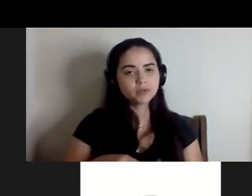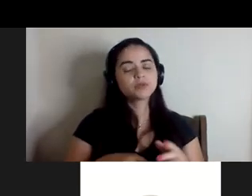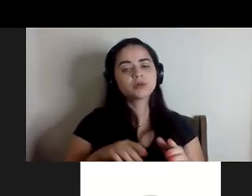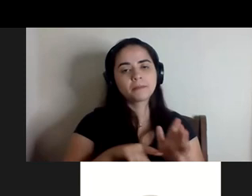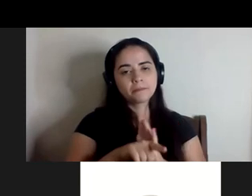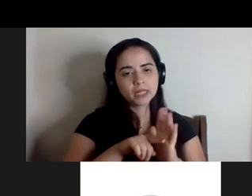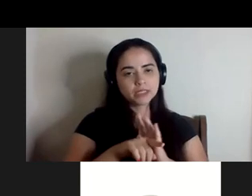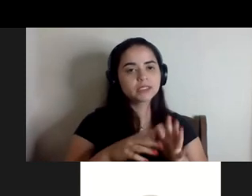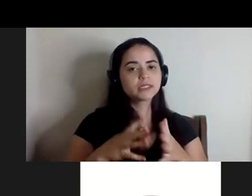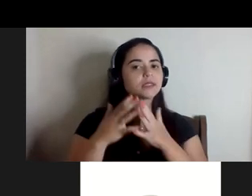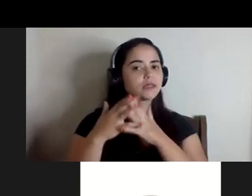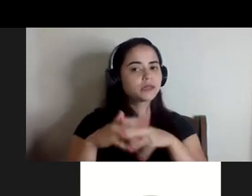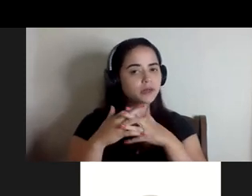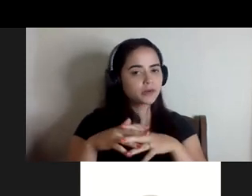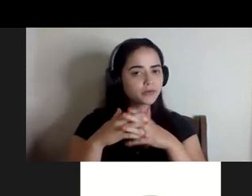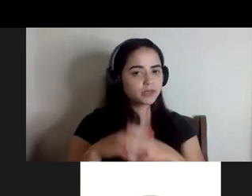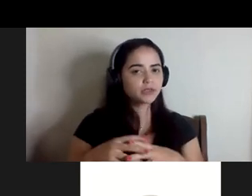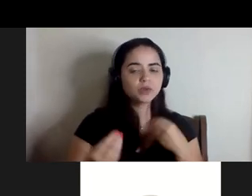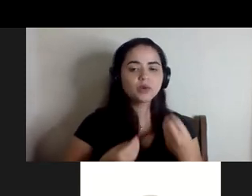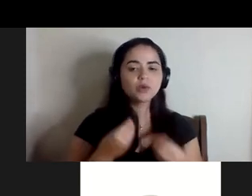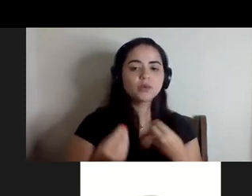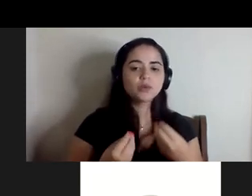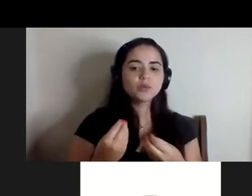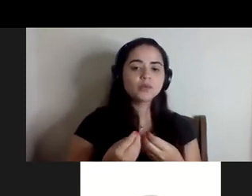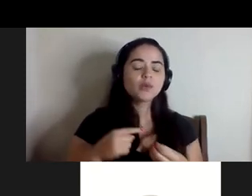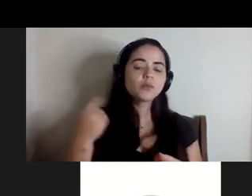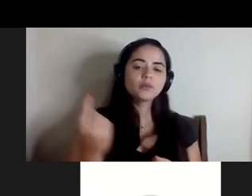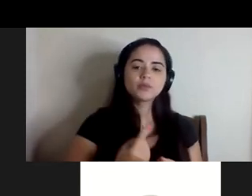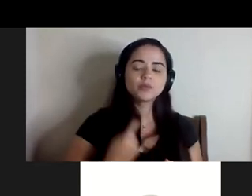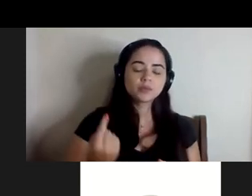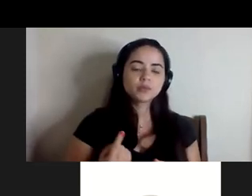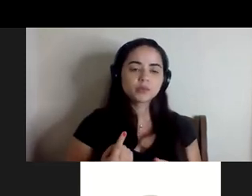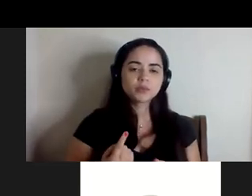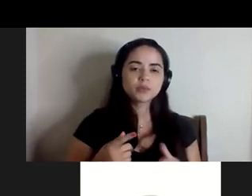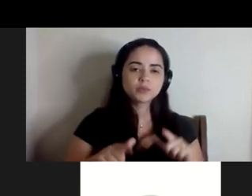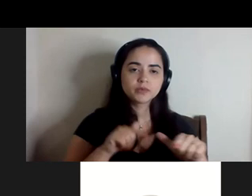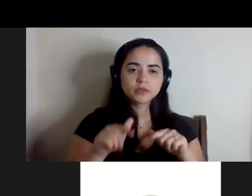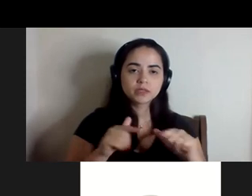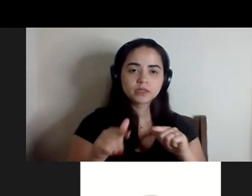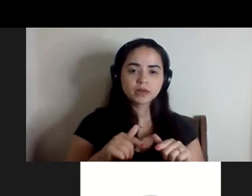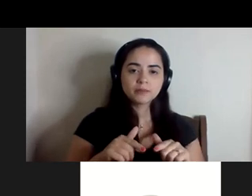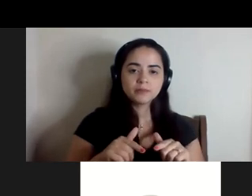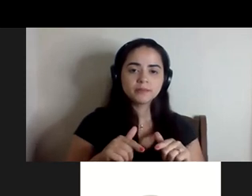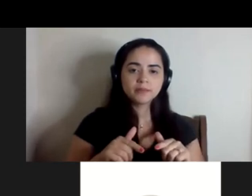e refletir de que maneira o trabalho está refletido